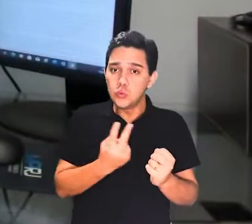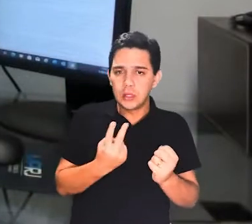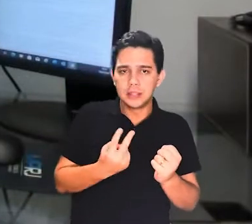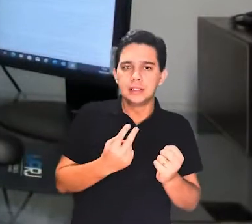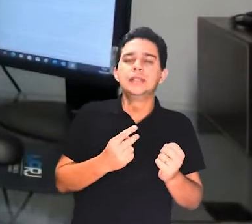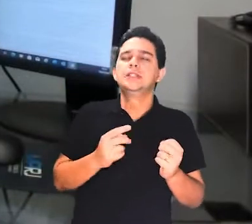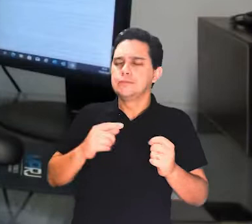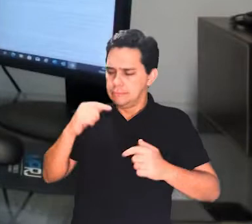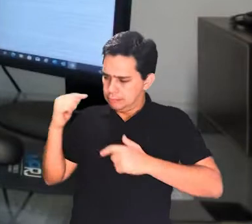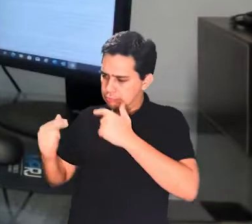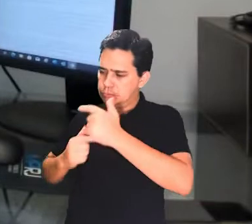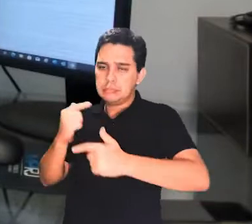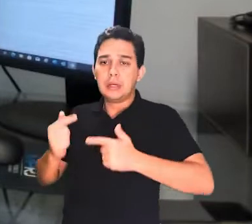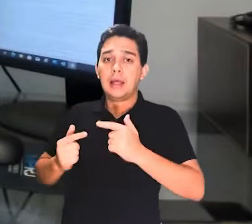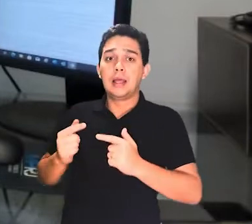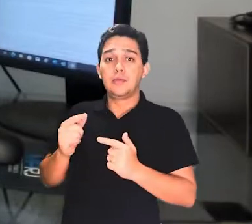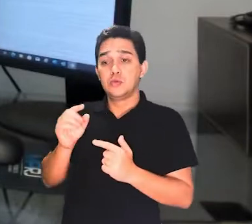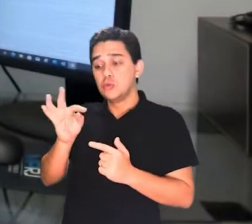experiências vão